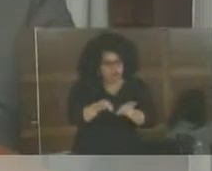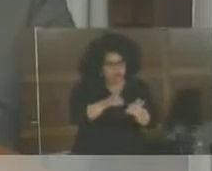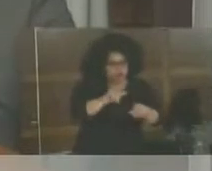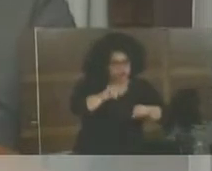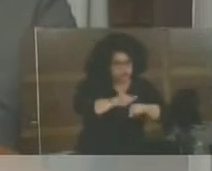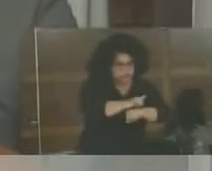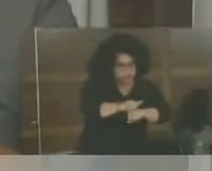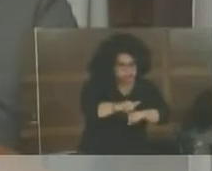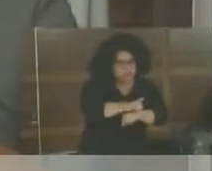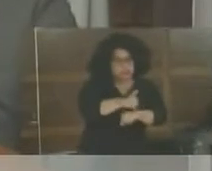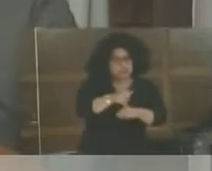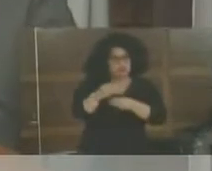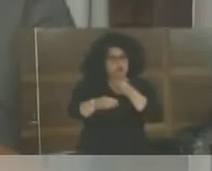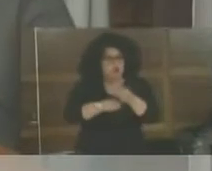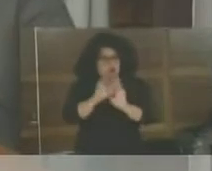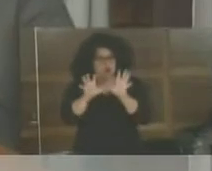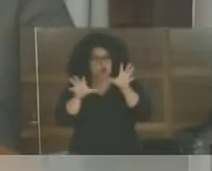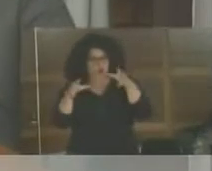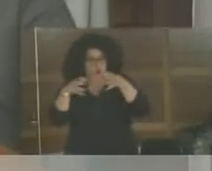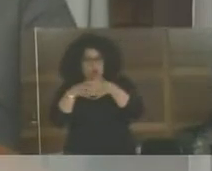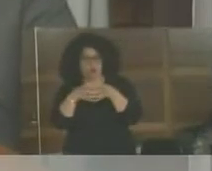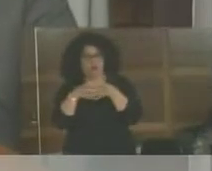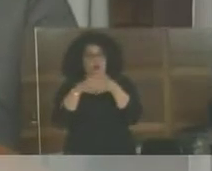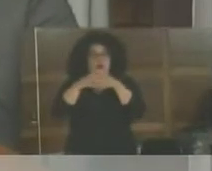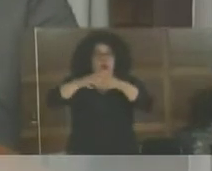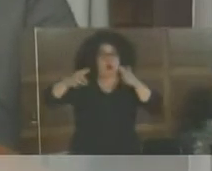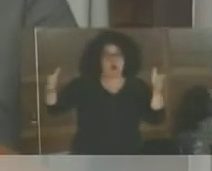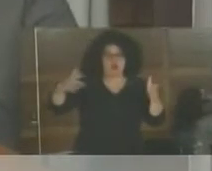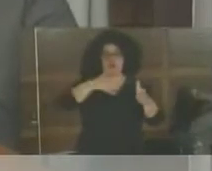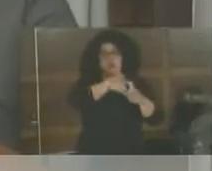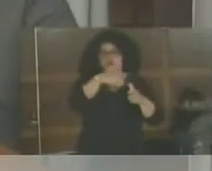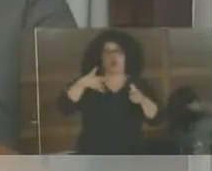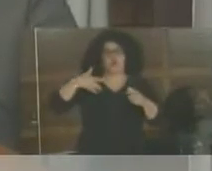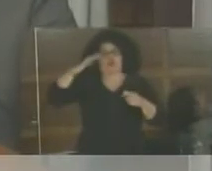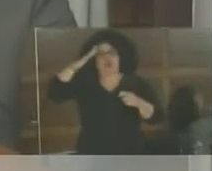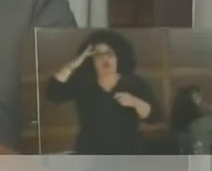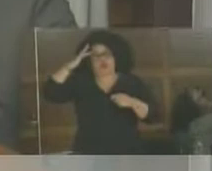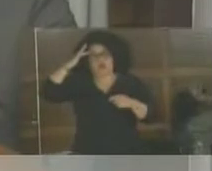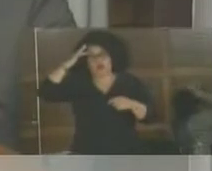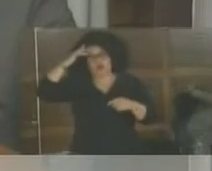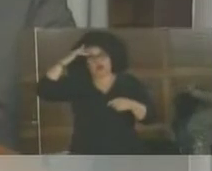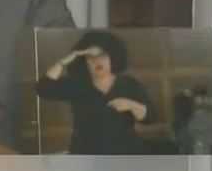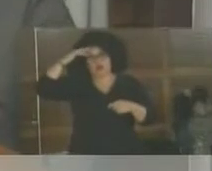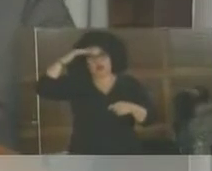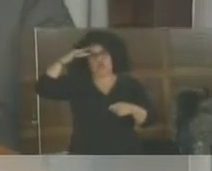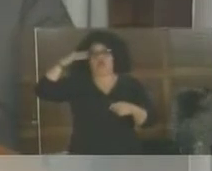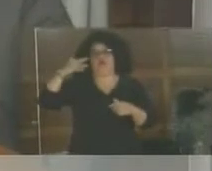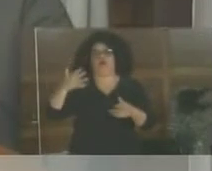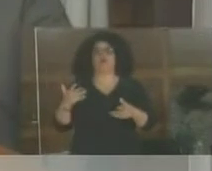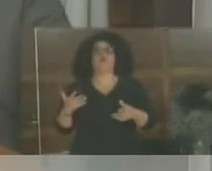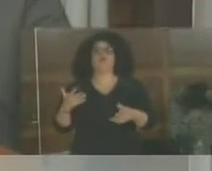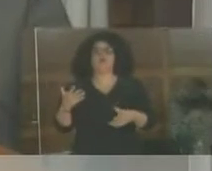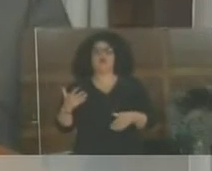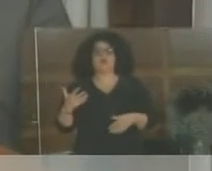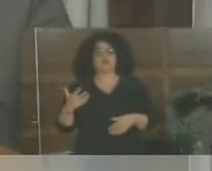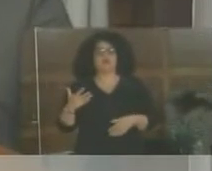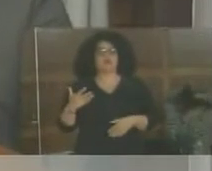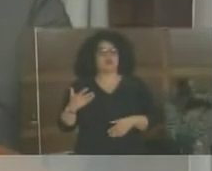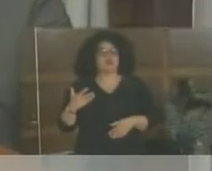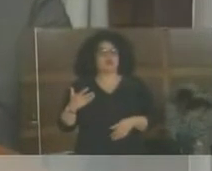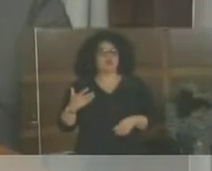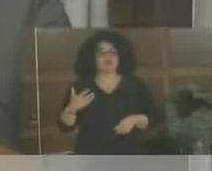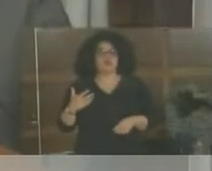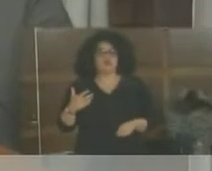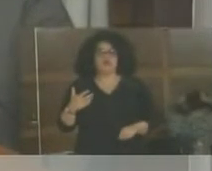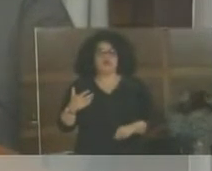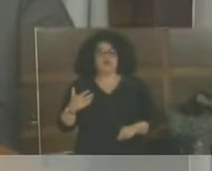programas baseados em conceitos amplos de saúde e não simplesmente em coberturas midiáticas e eventos que não trazem nenhum